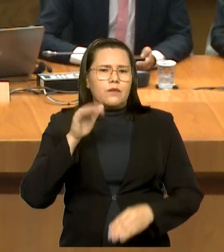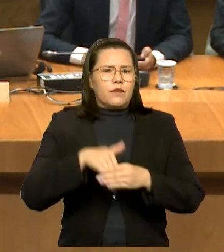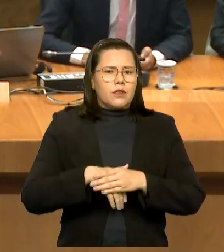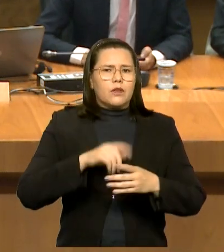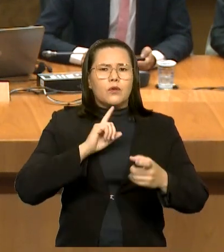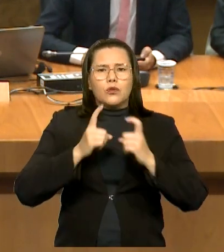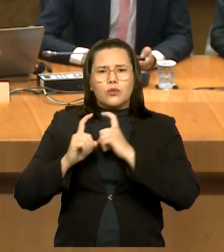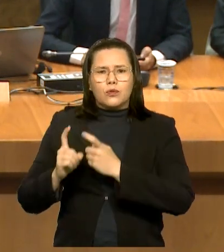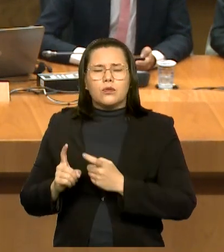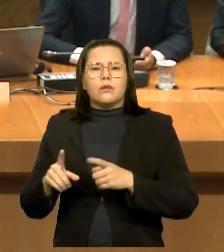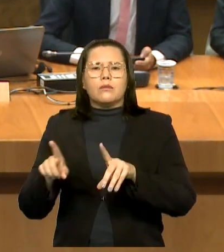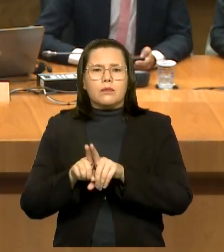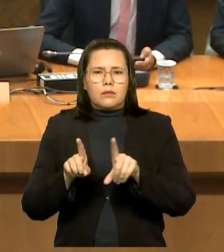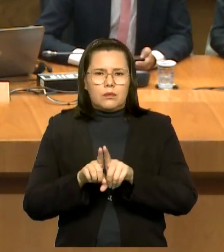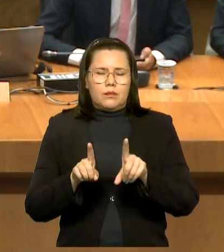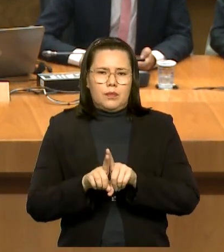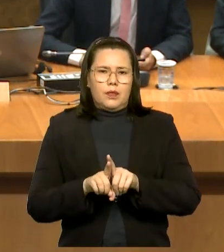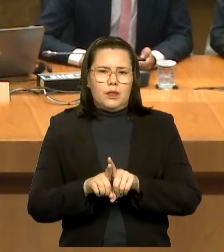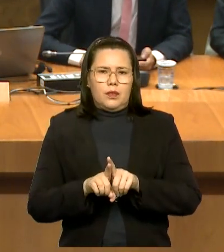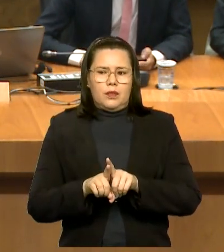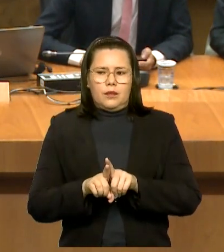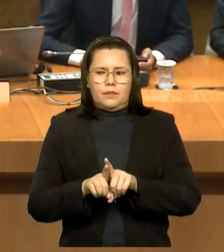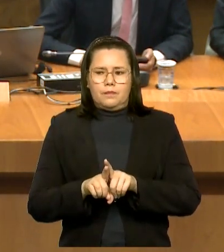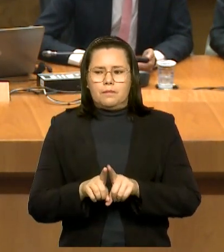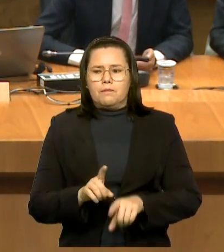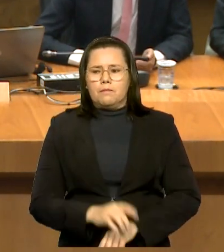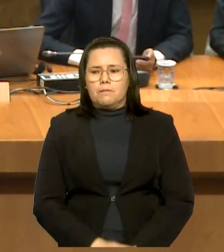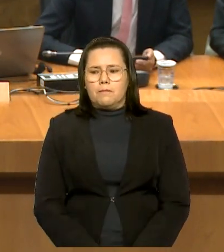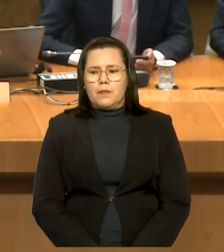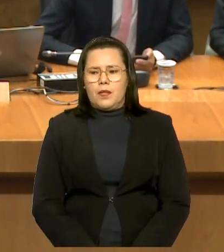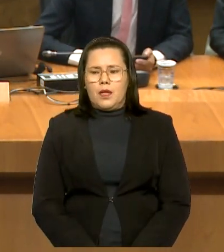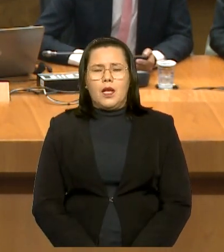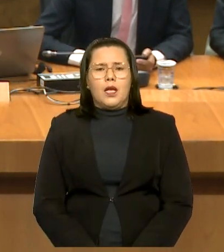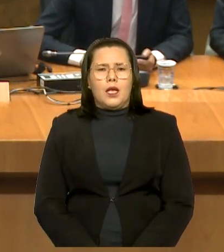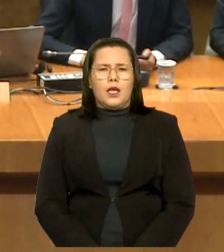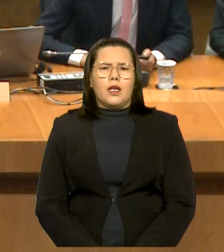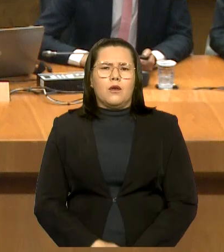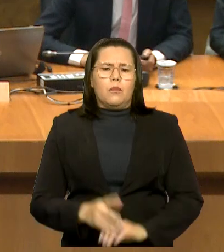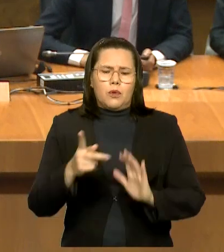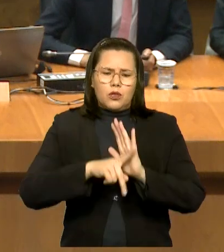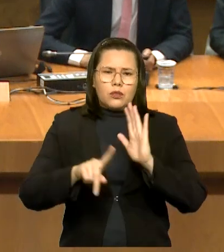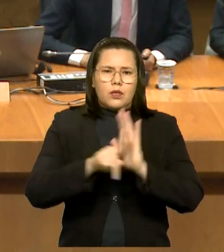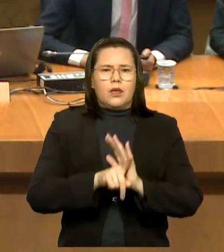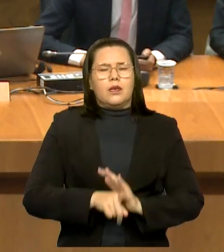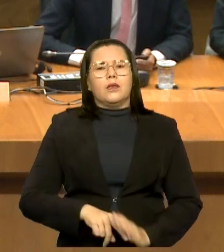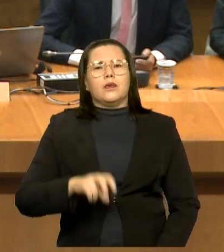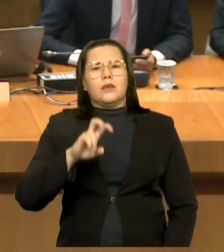sessão extraordinária, a realizar-se logo após a presente sessão, o projeto de lei número